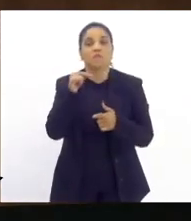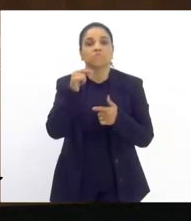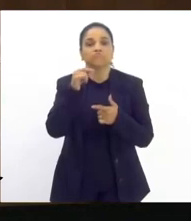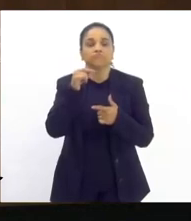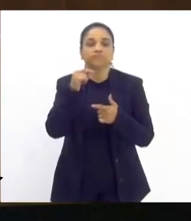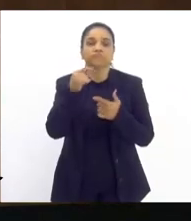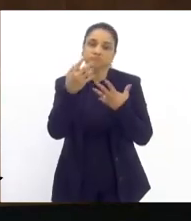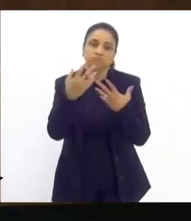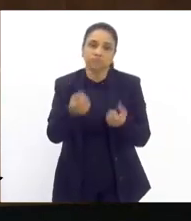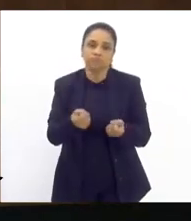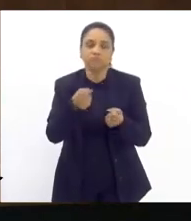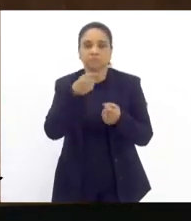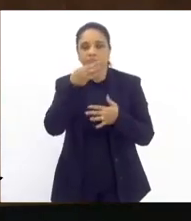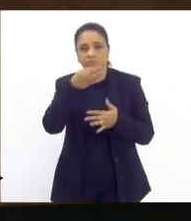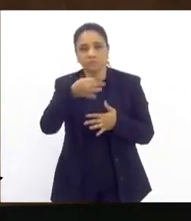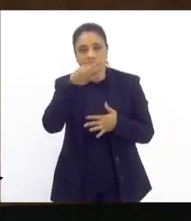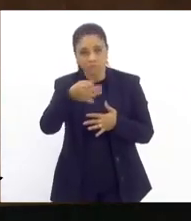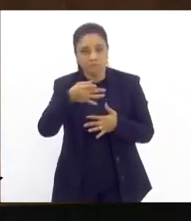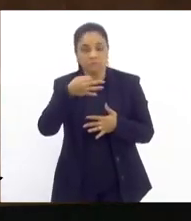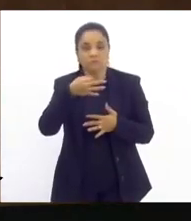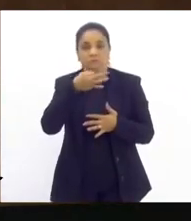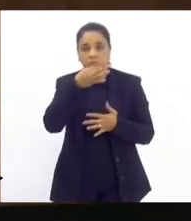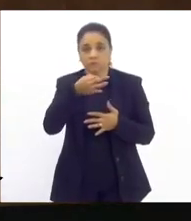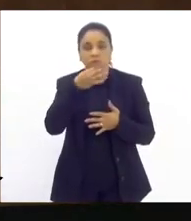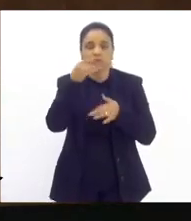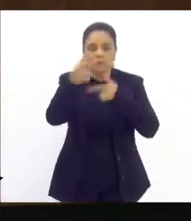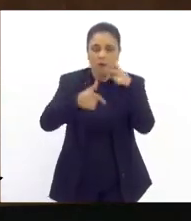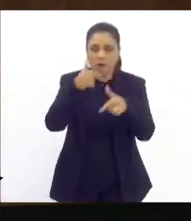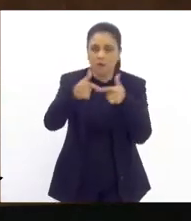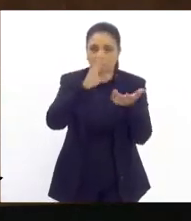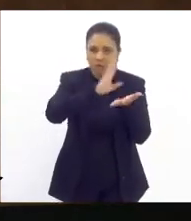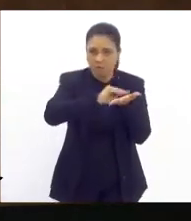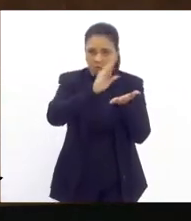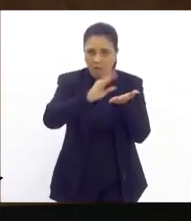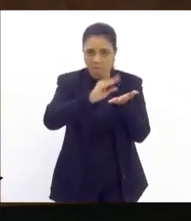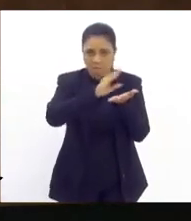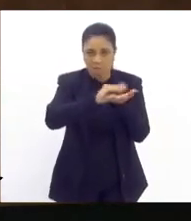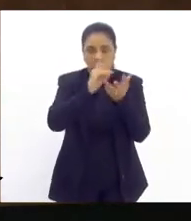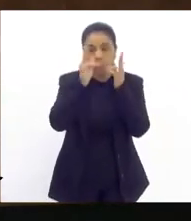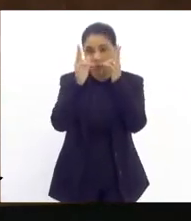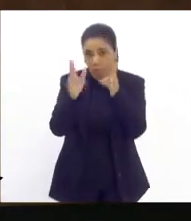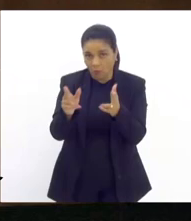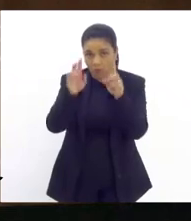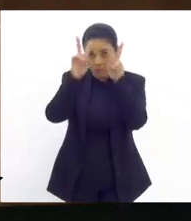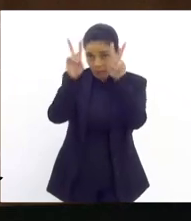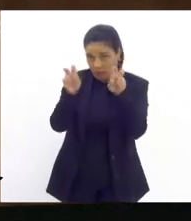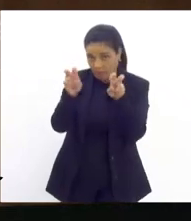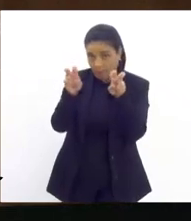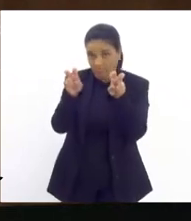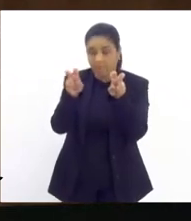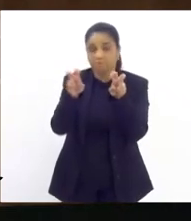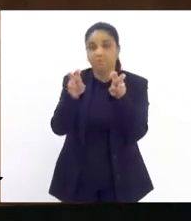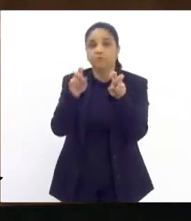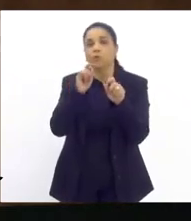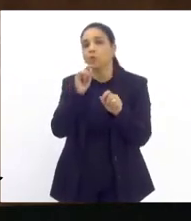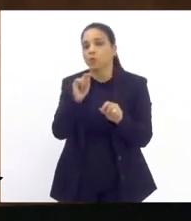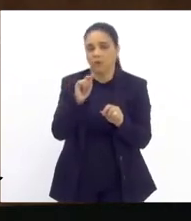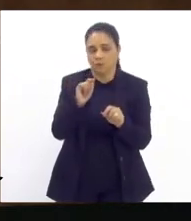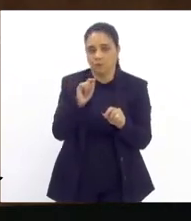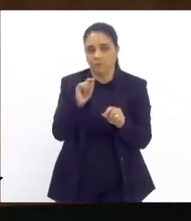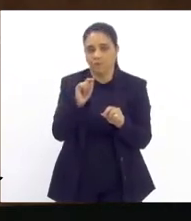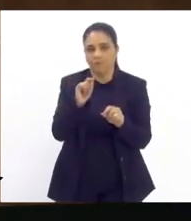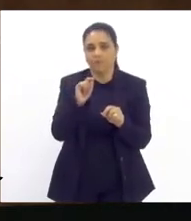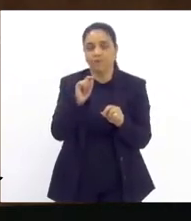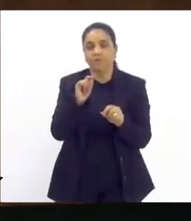de todos nós que trabalhamos a pauta e temos alguma iniciativa parlamentar parecida possamos nos tornarmos